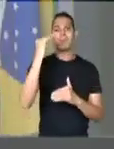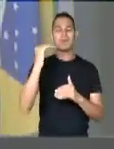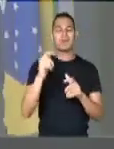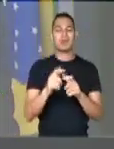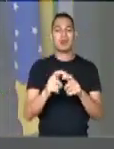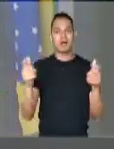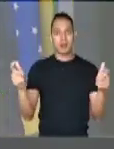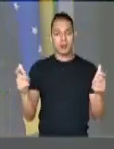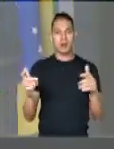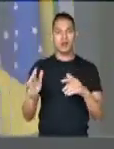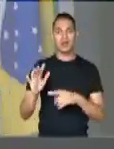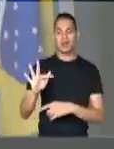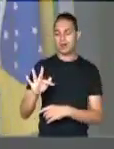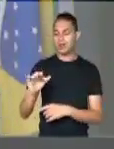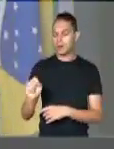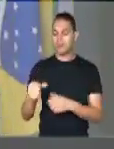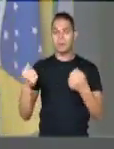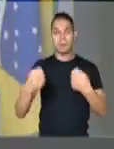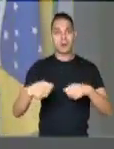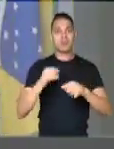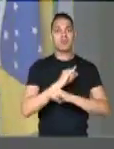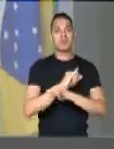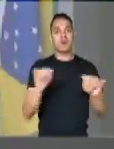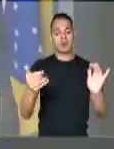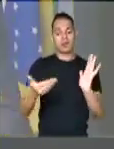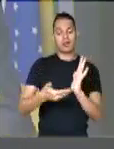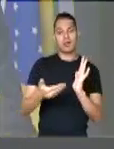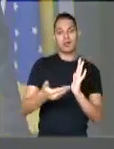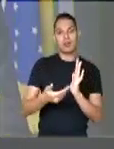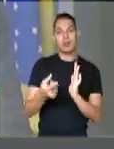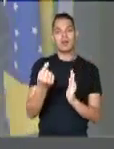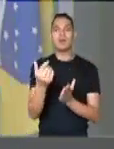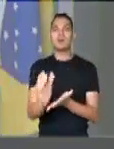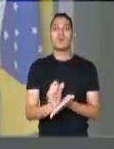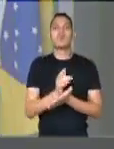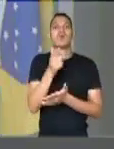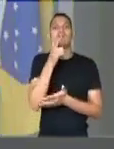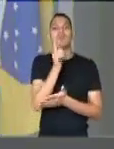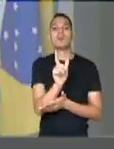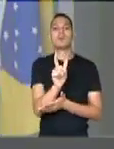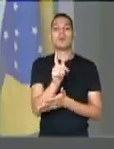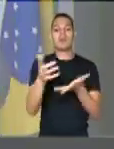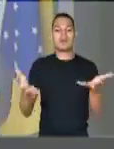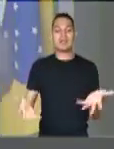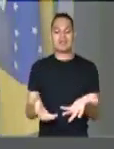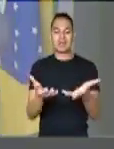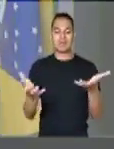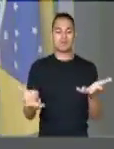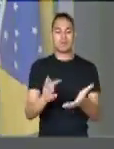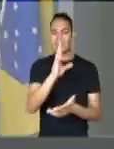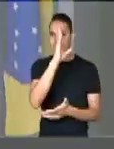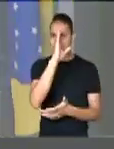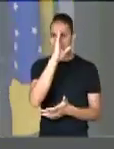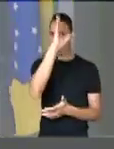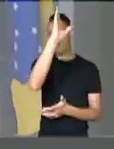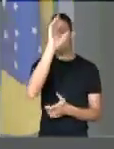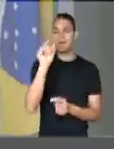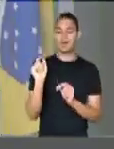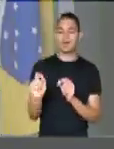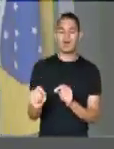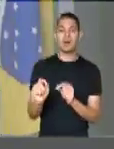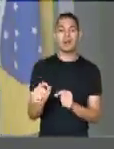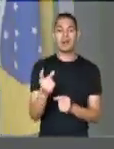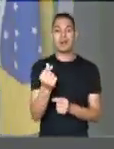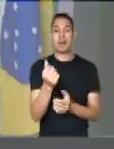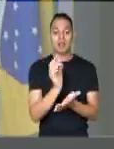feirense, e isso tem que ser colocado, porque aqui é nesta casa que nós vamos buscar recursos. um dos maiores impulsionadores do desenvolvimento feirense,